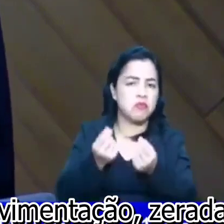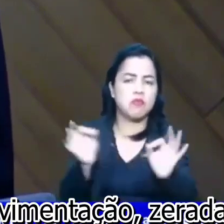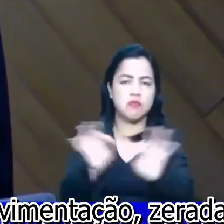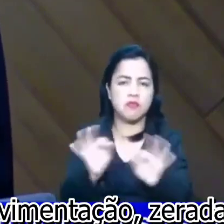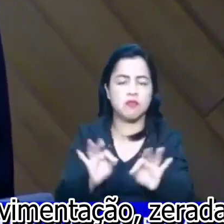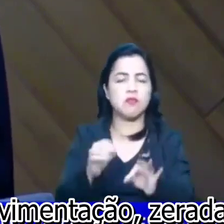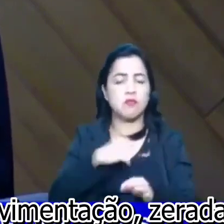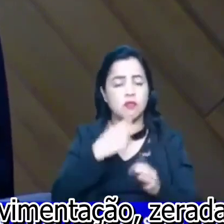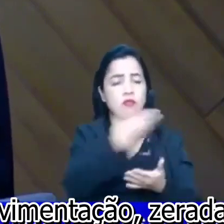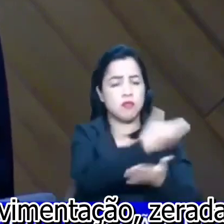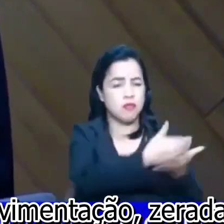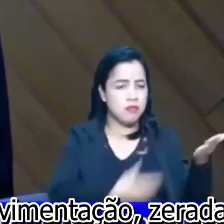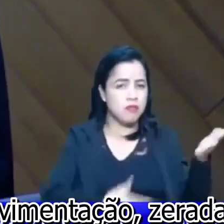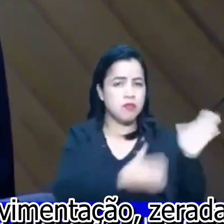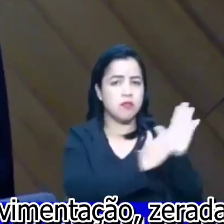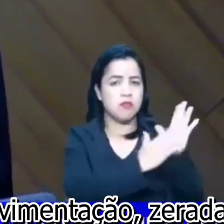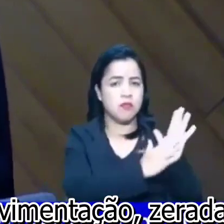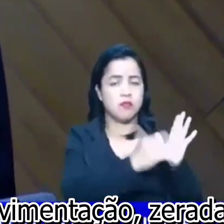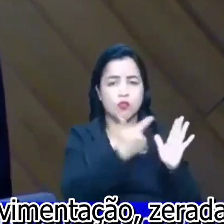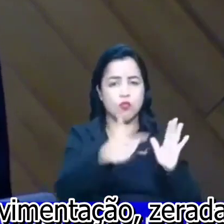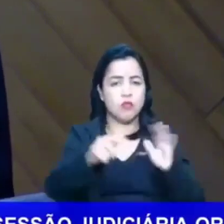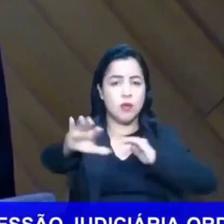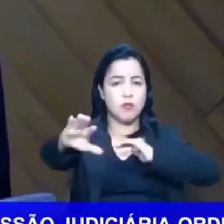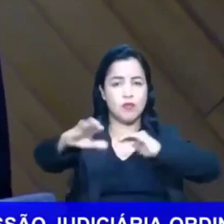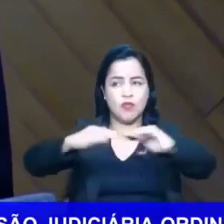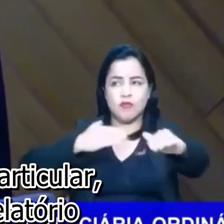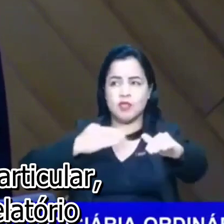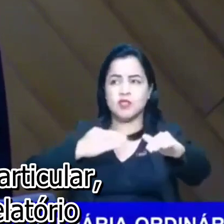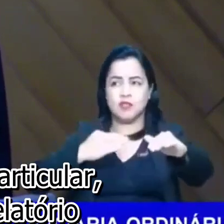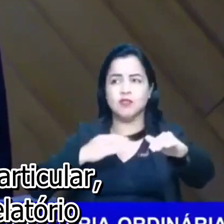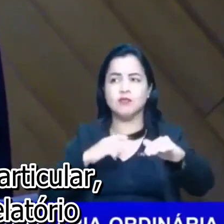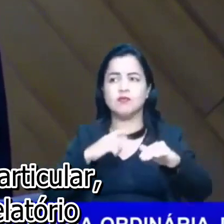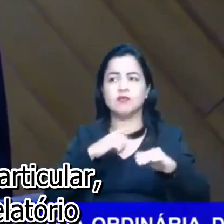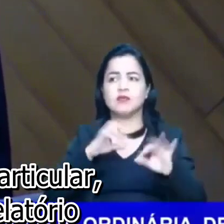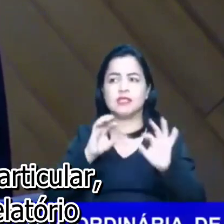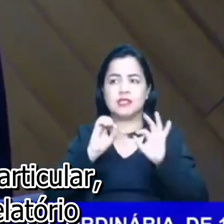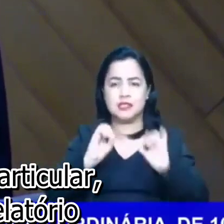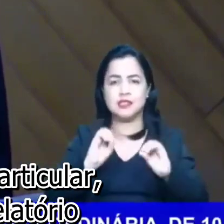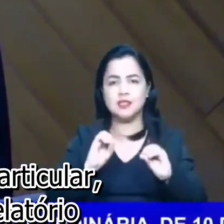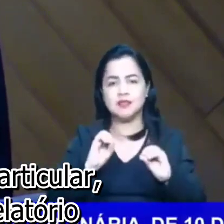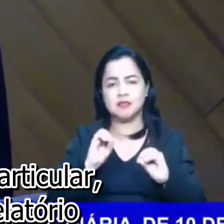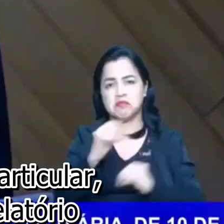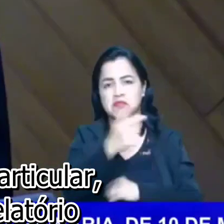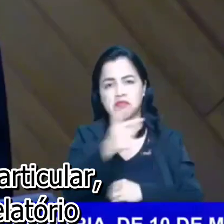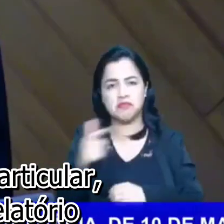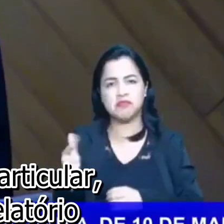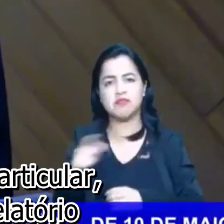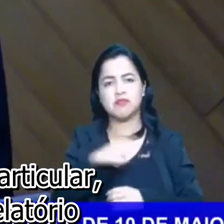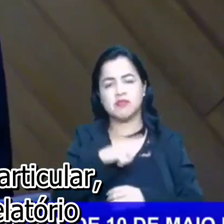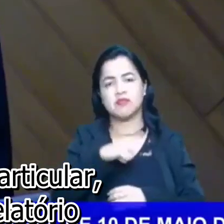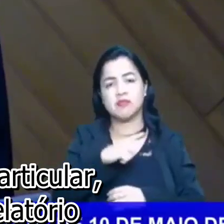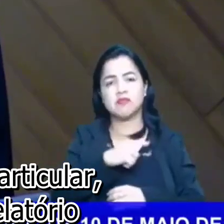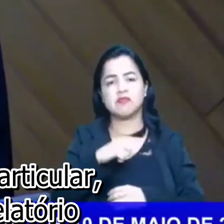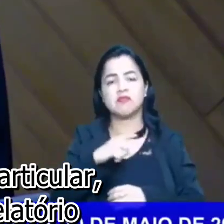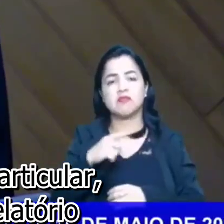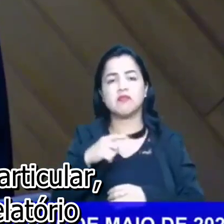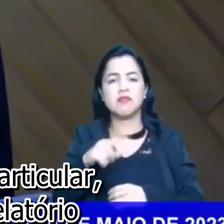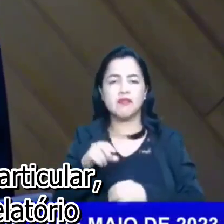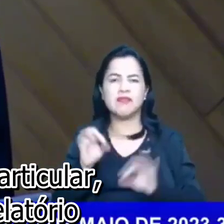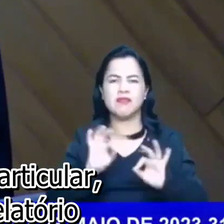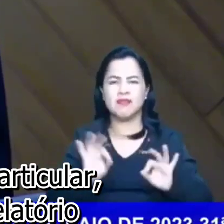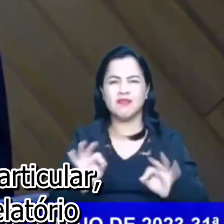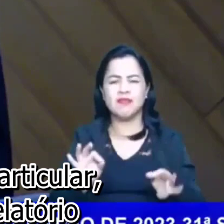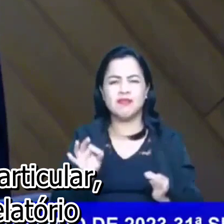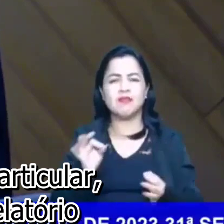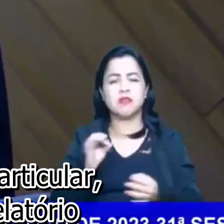temos aqui uma prestação de contas sem movimentação, zerada, sem dispêndio de recursos financeiros, seja particular,